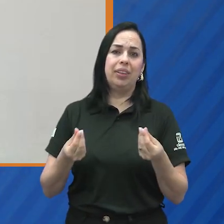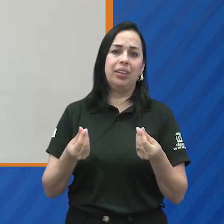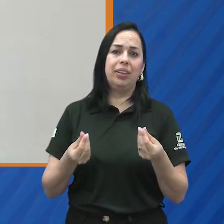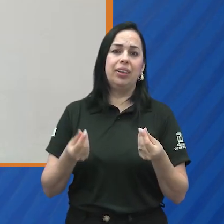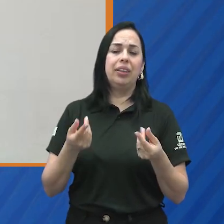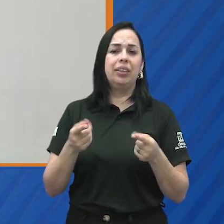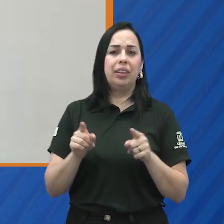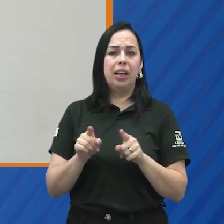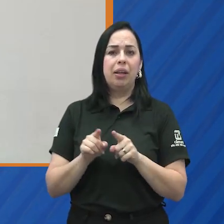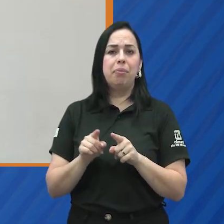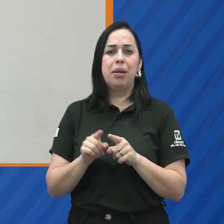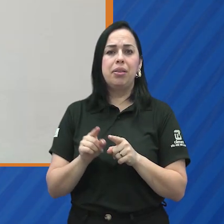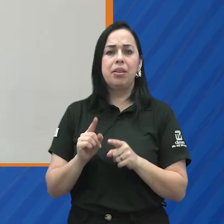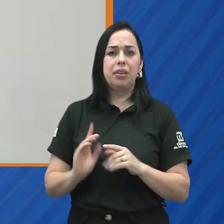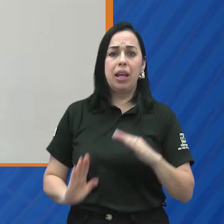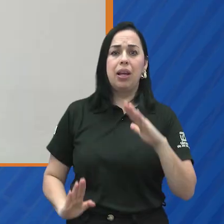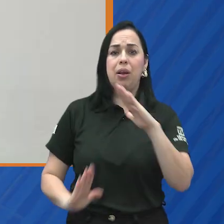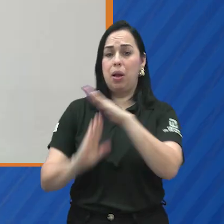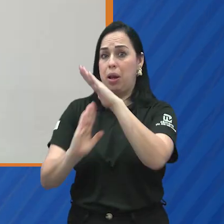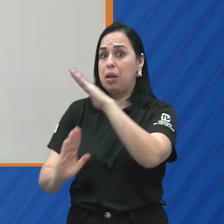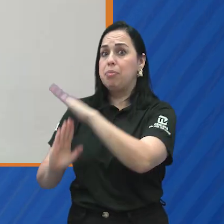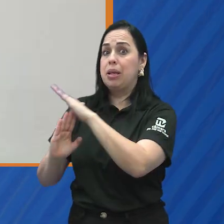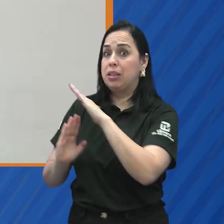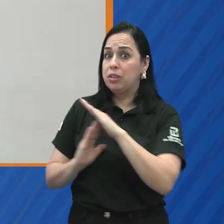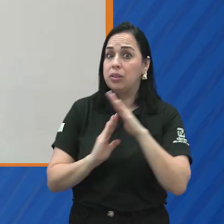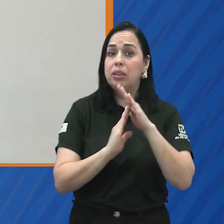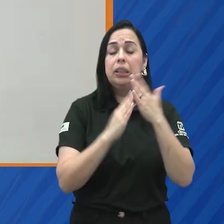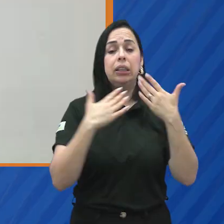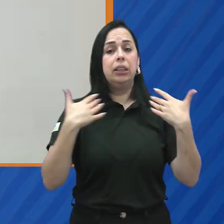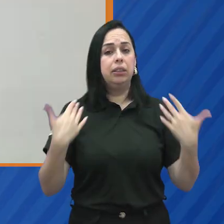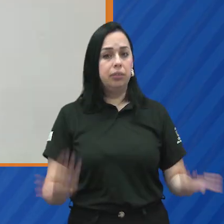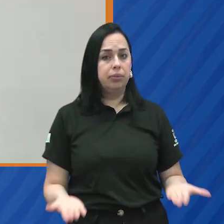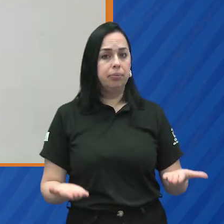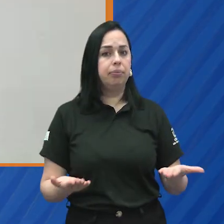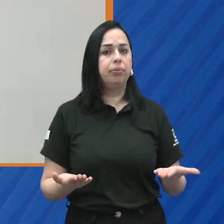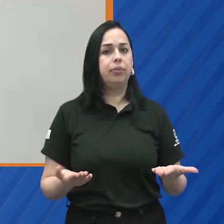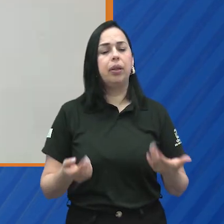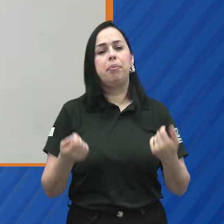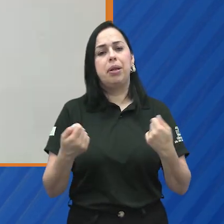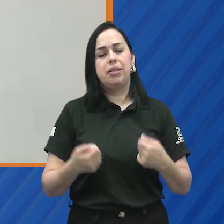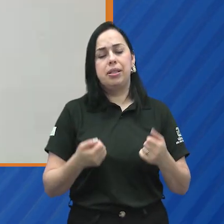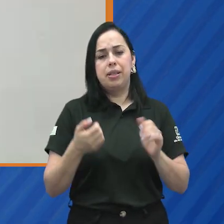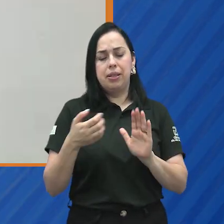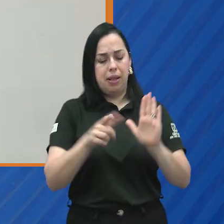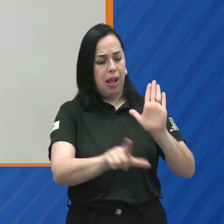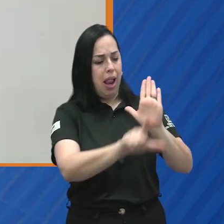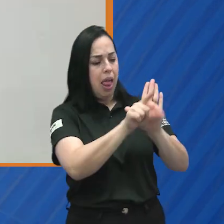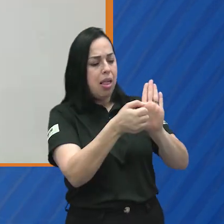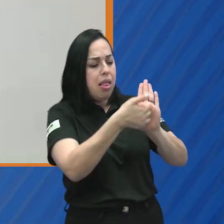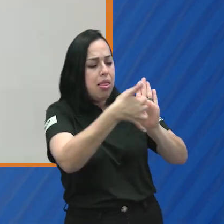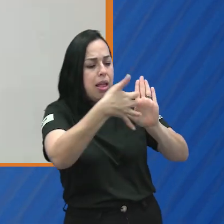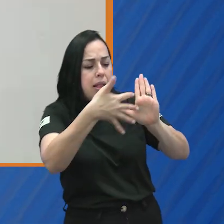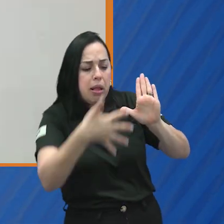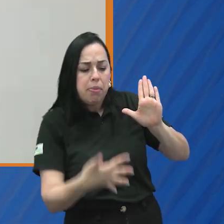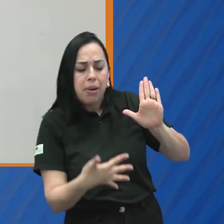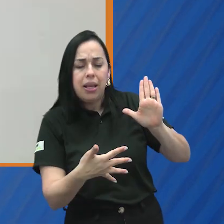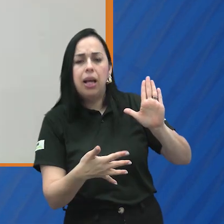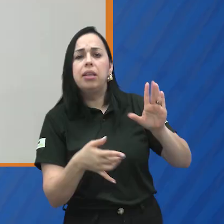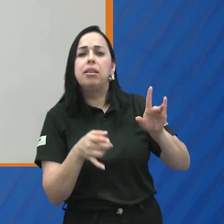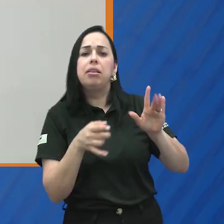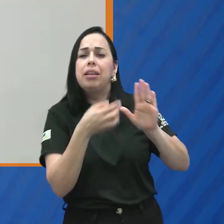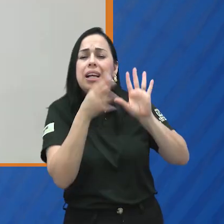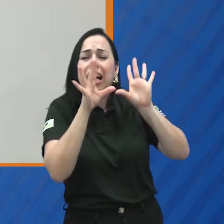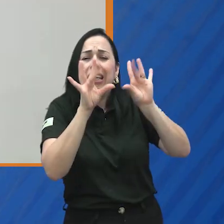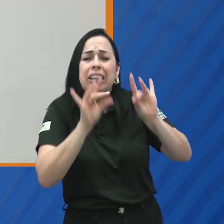dos recursos diante dos efeitos que são para a vida toda. Há que se ter claramente para onde